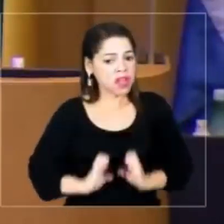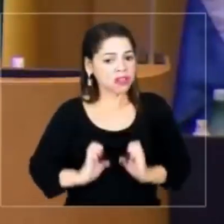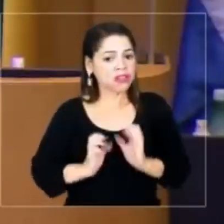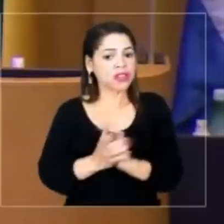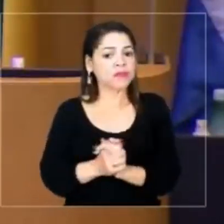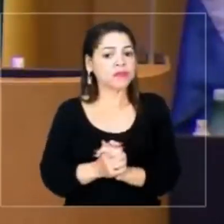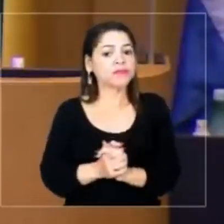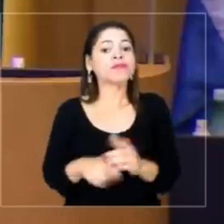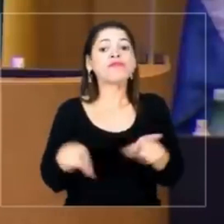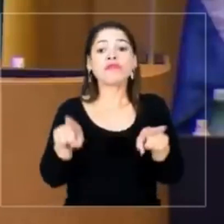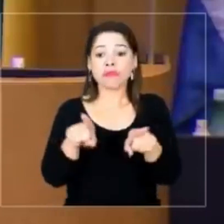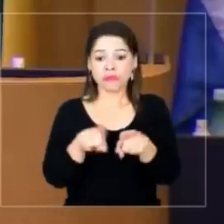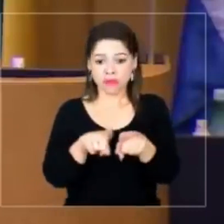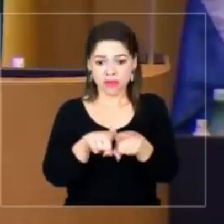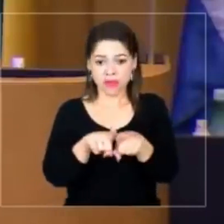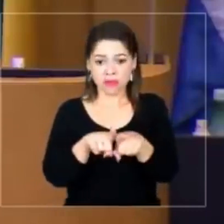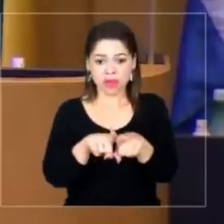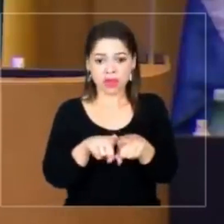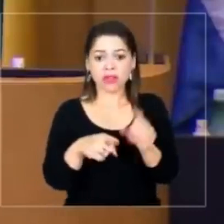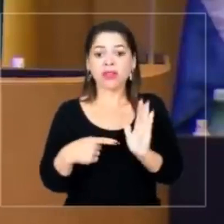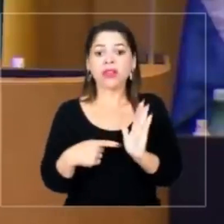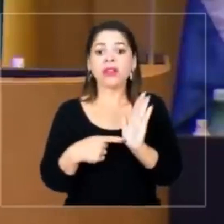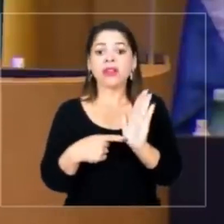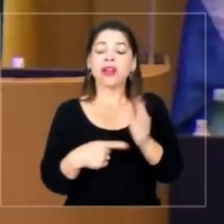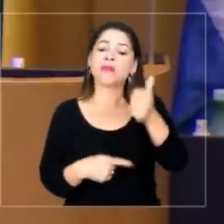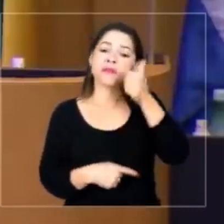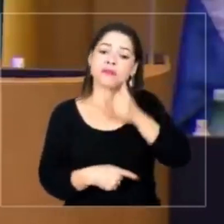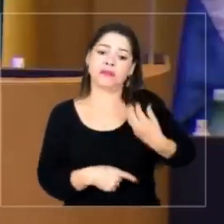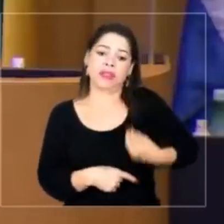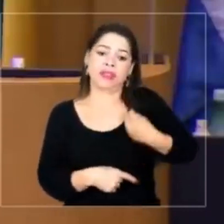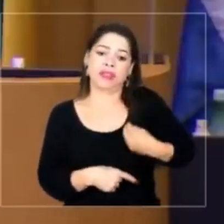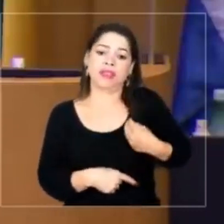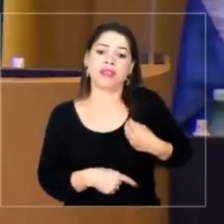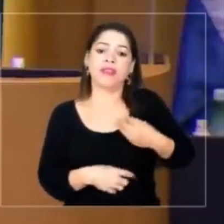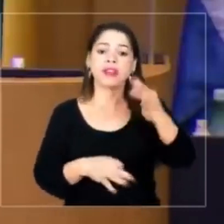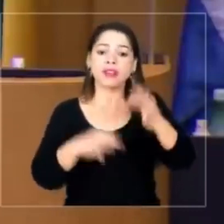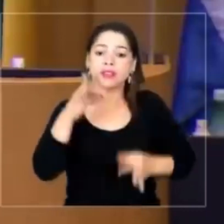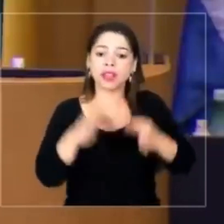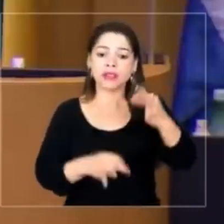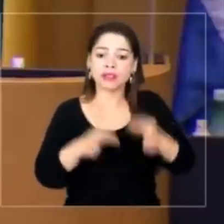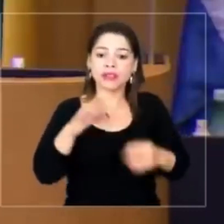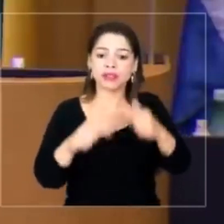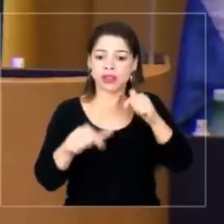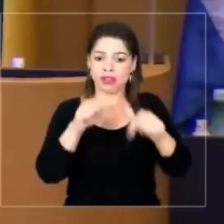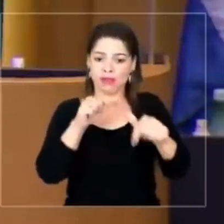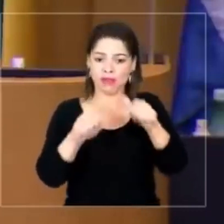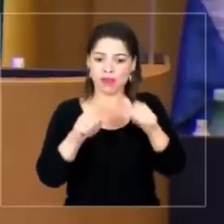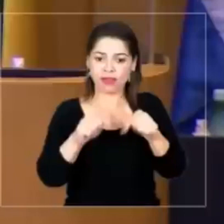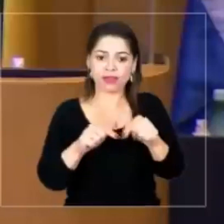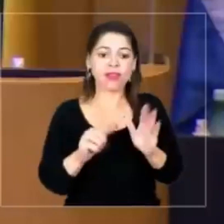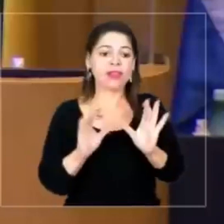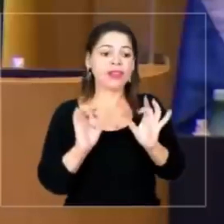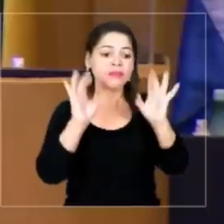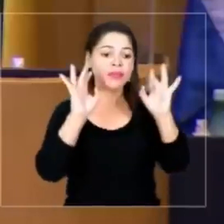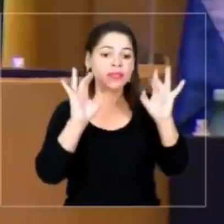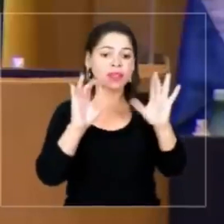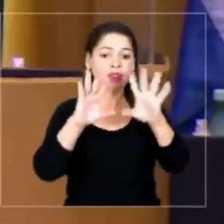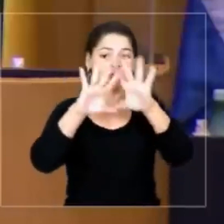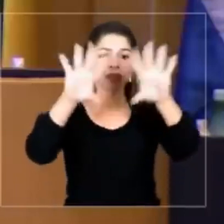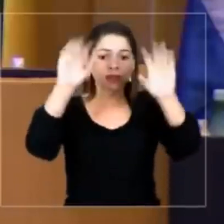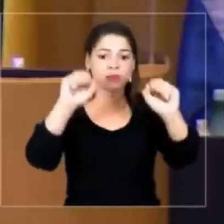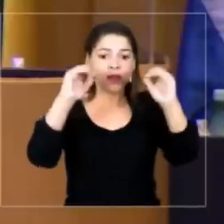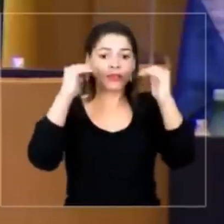Ademais, a presença feminina na magistratura trabalhista, em especial neste Tribunal Superior do